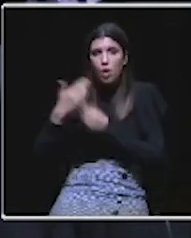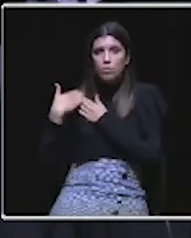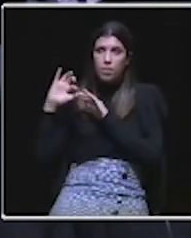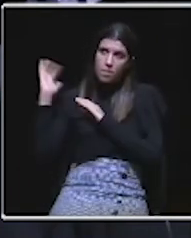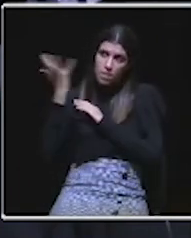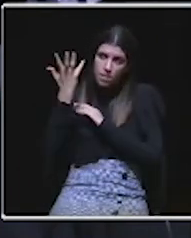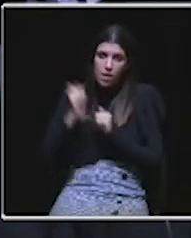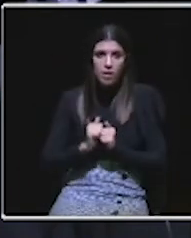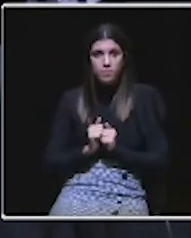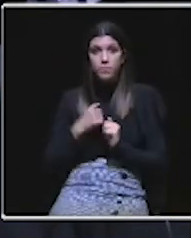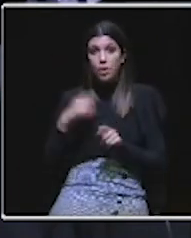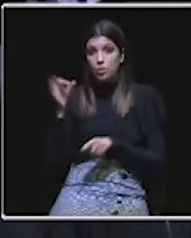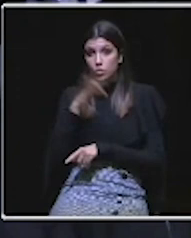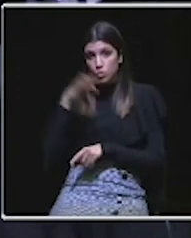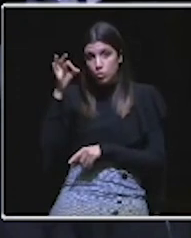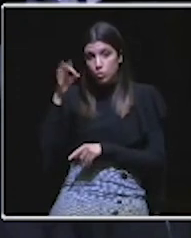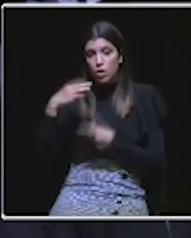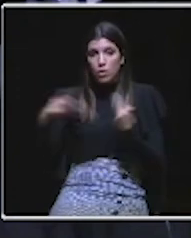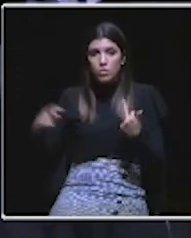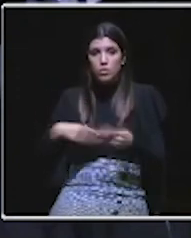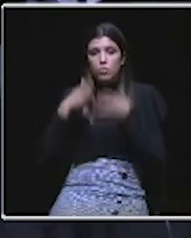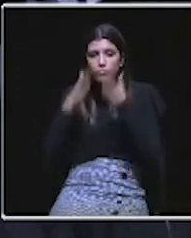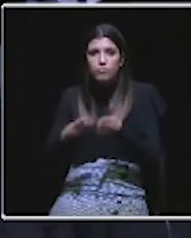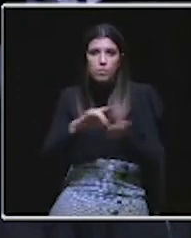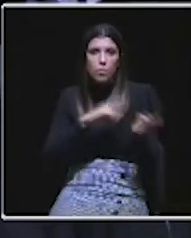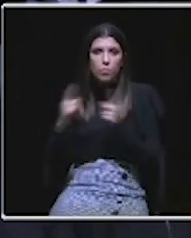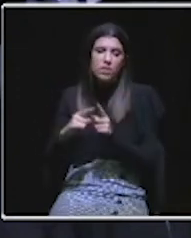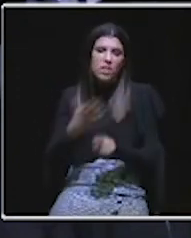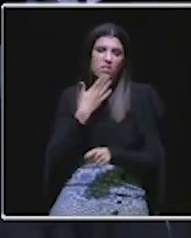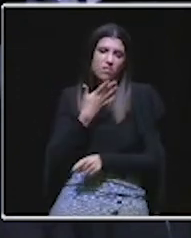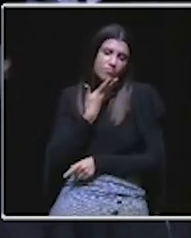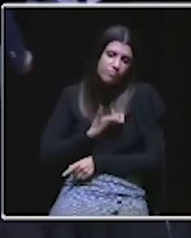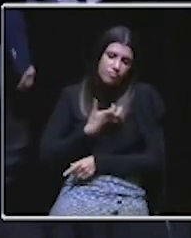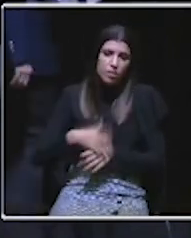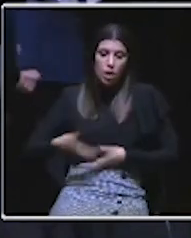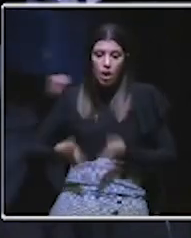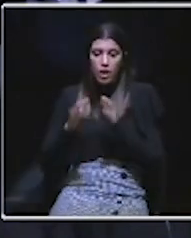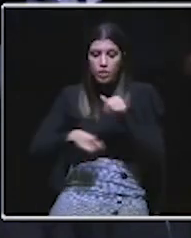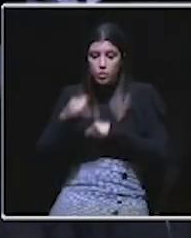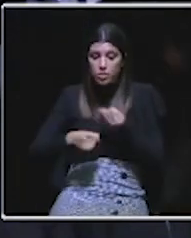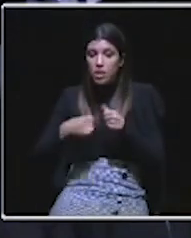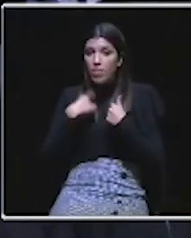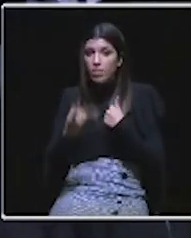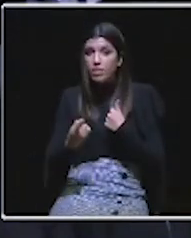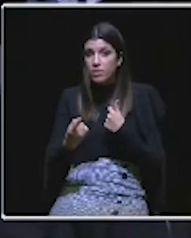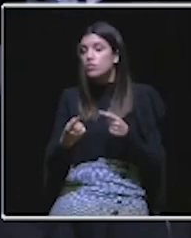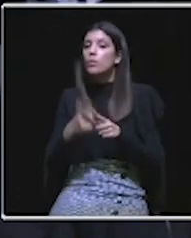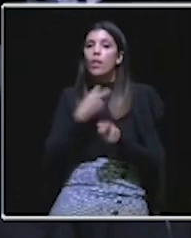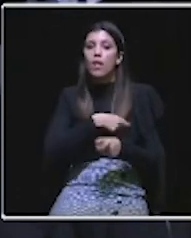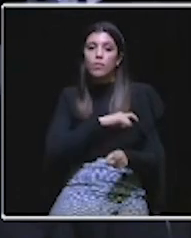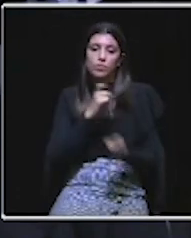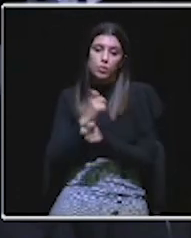ambiental. E a atuação do Executivo na mobilidade tem sido decepcionante. Relativamente à rede ciclável, na informação escrita é referido que o procedimento para a